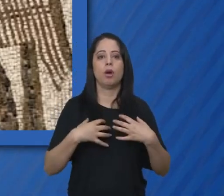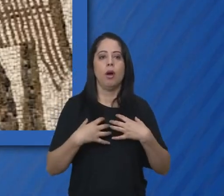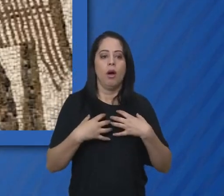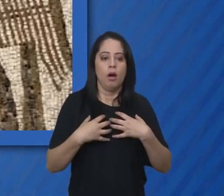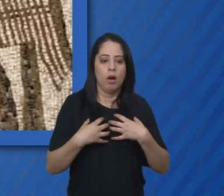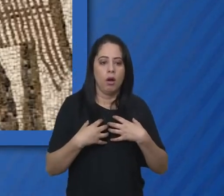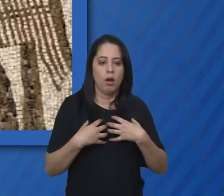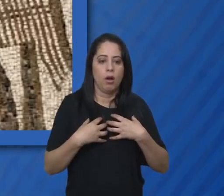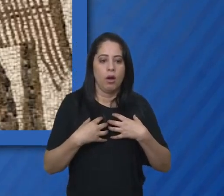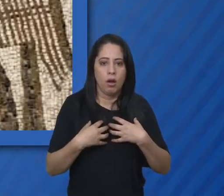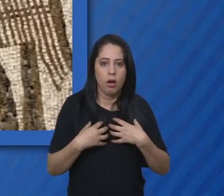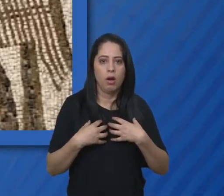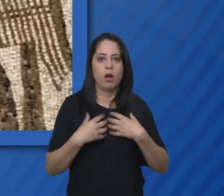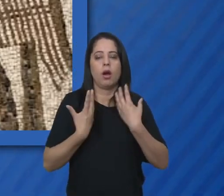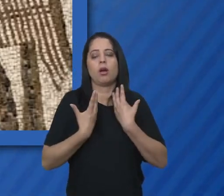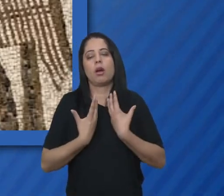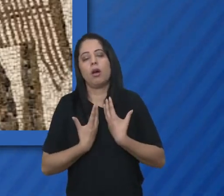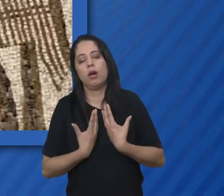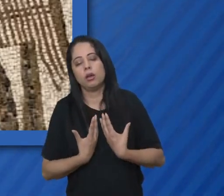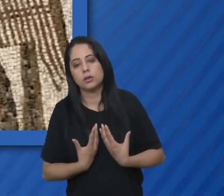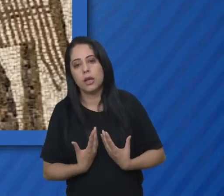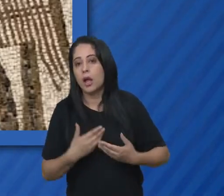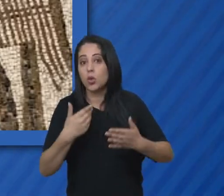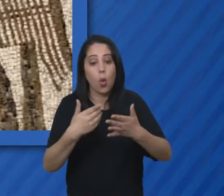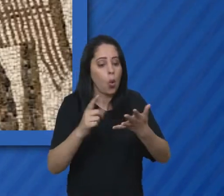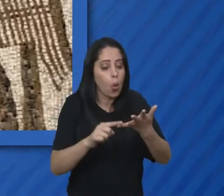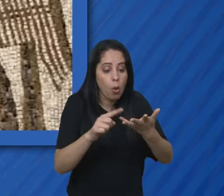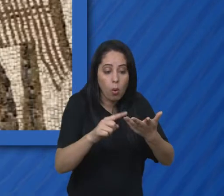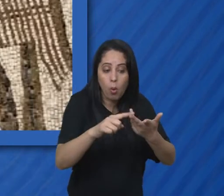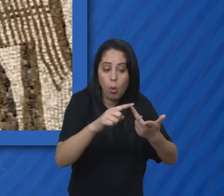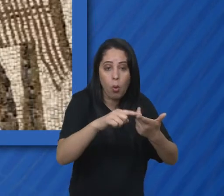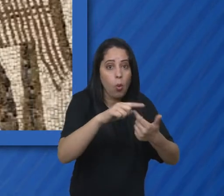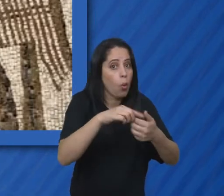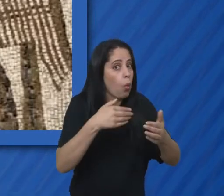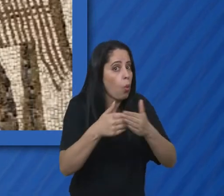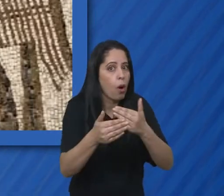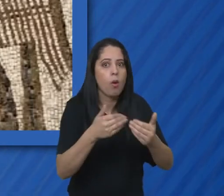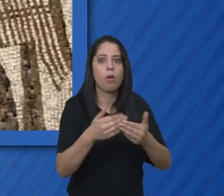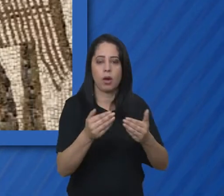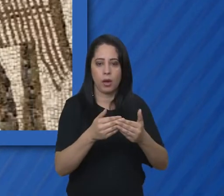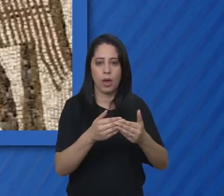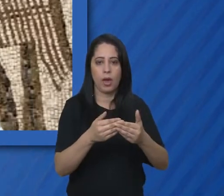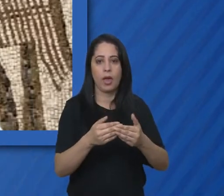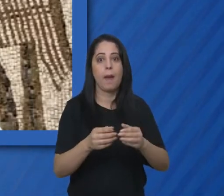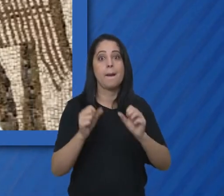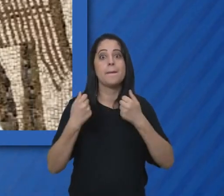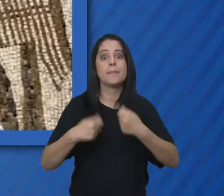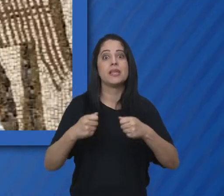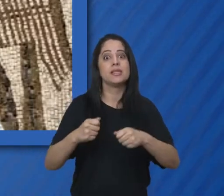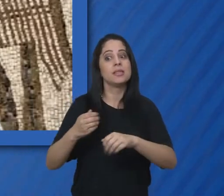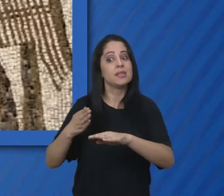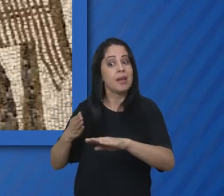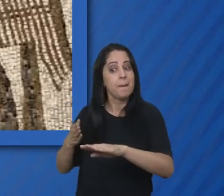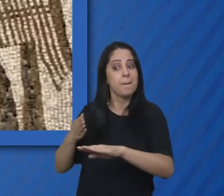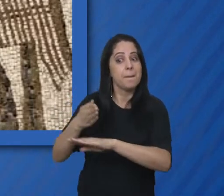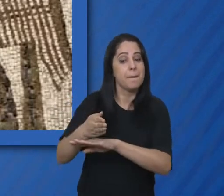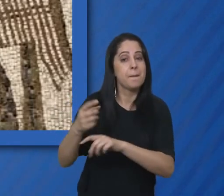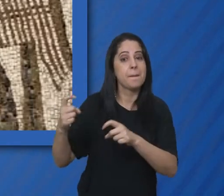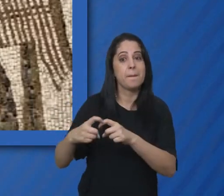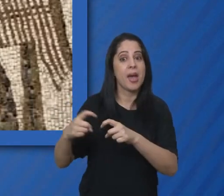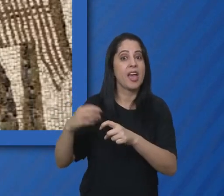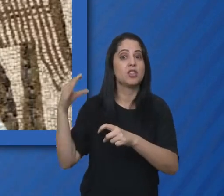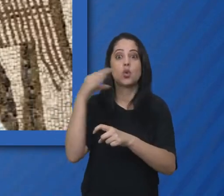uma falta de ar, um cansaço exagerado, qualquer coisa que lhe chame a atenção, esse indivíduo